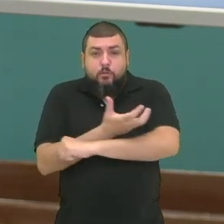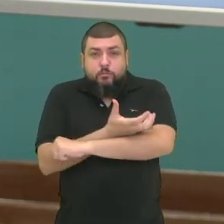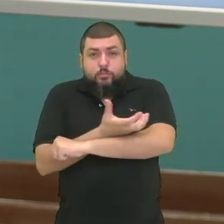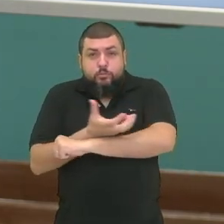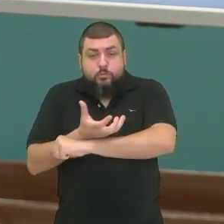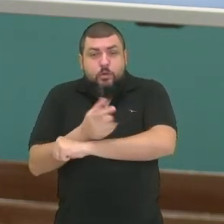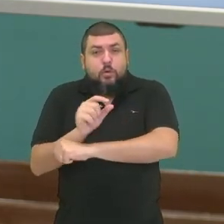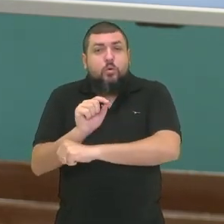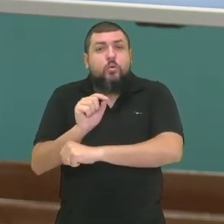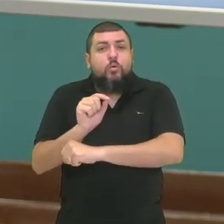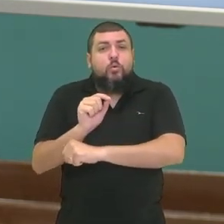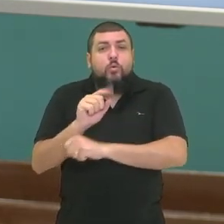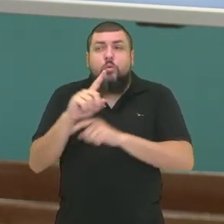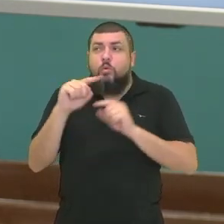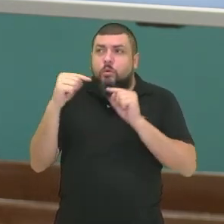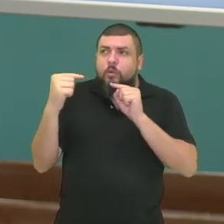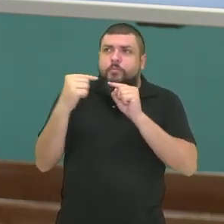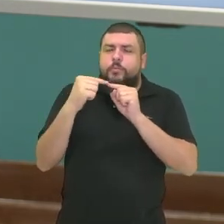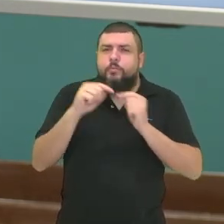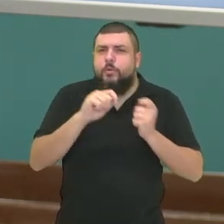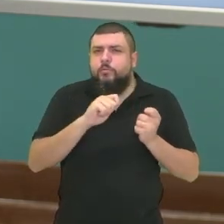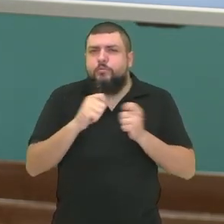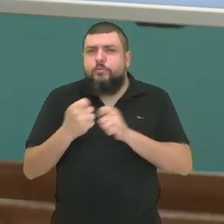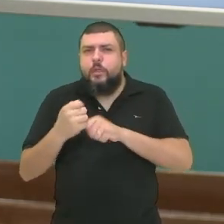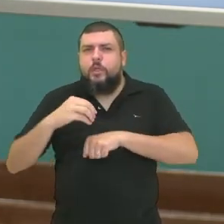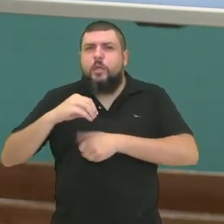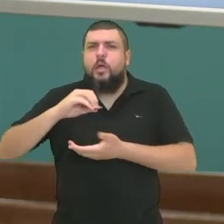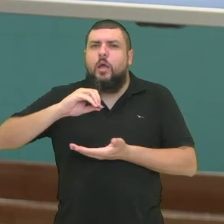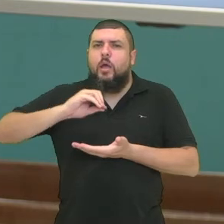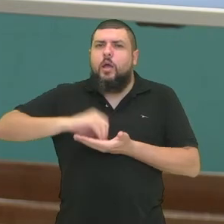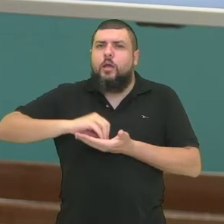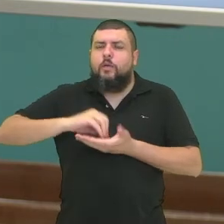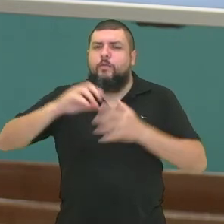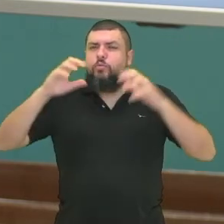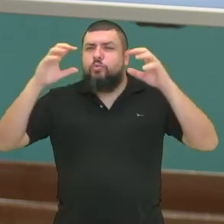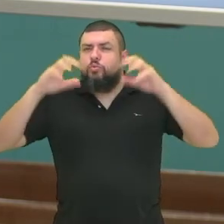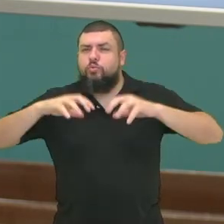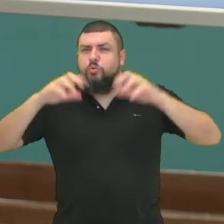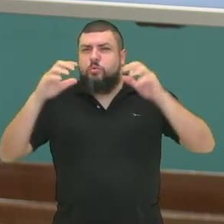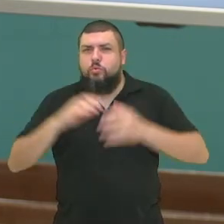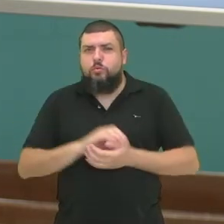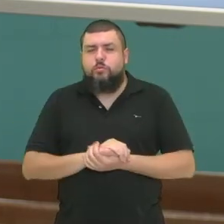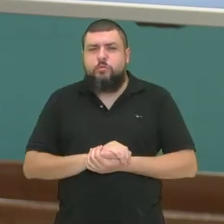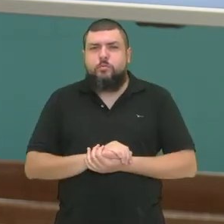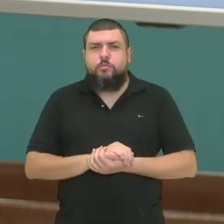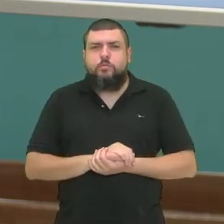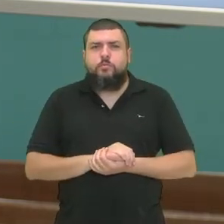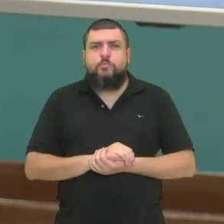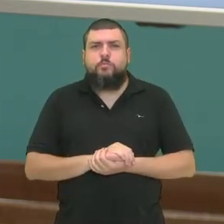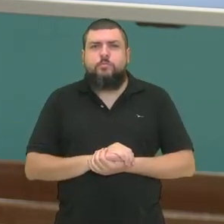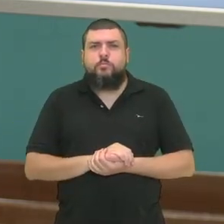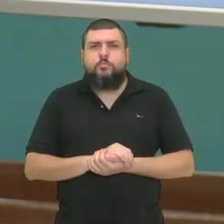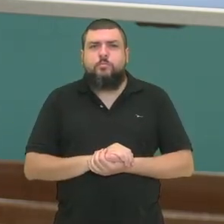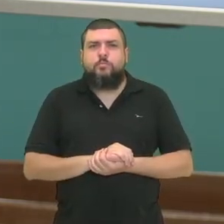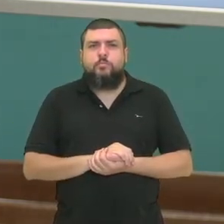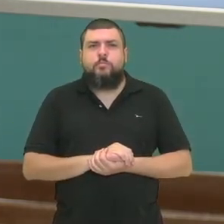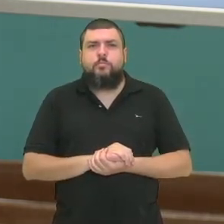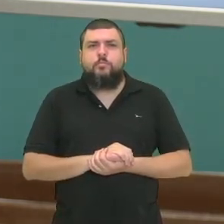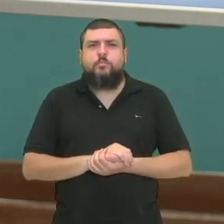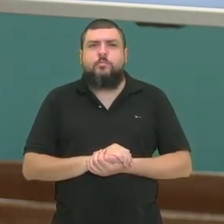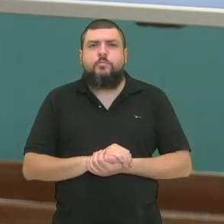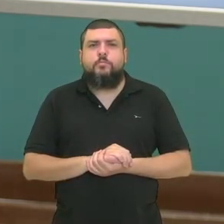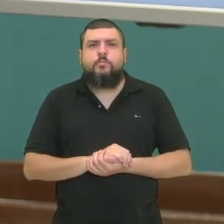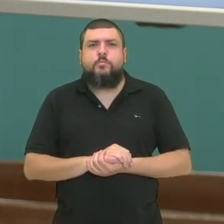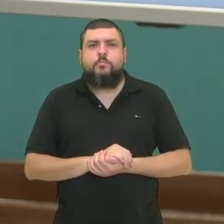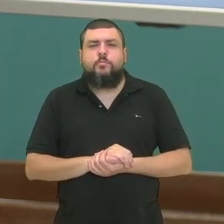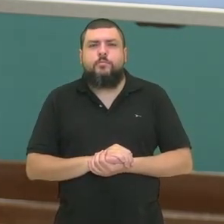um certo grau de falta de chuva. Muito bem, mas não chega a ser deserto. Muito bem, e essa localização que nós já